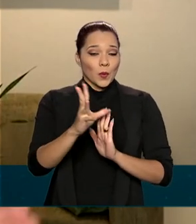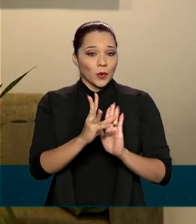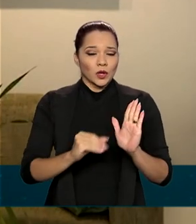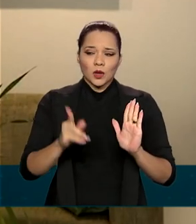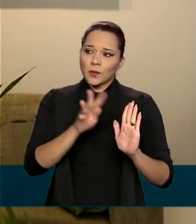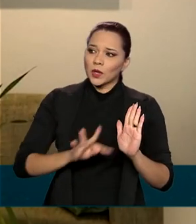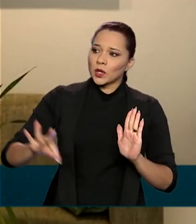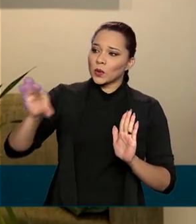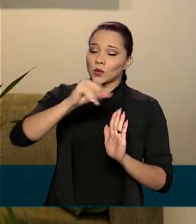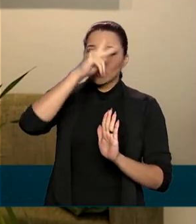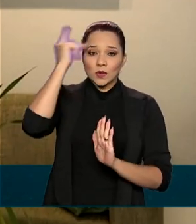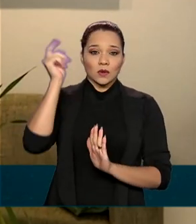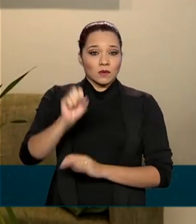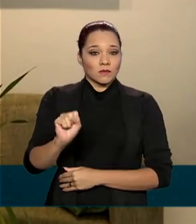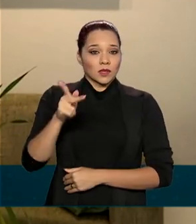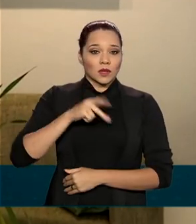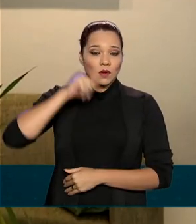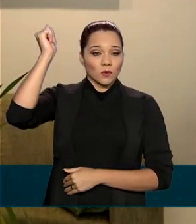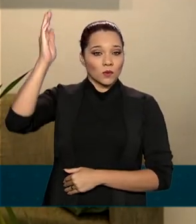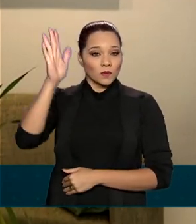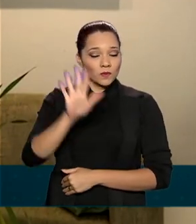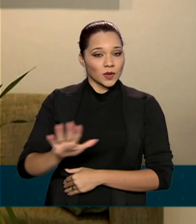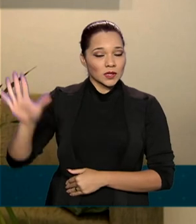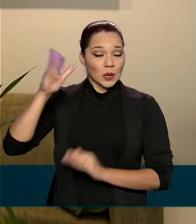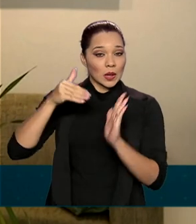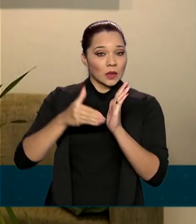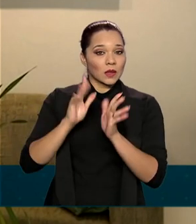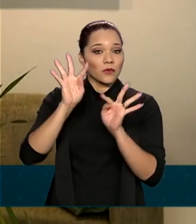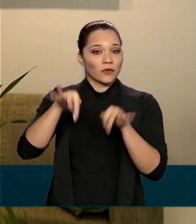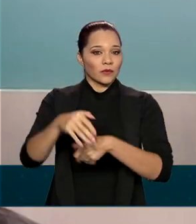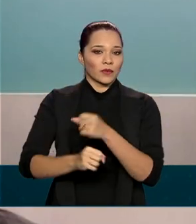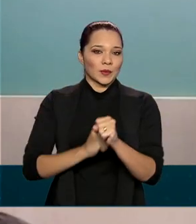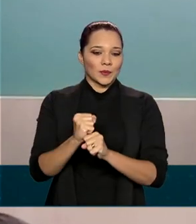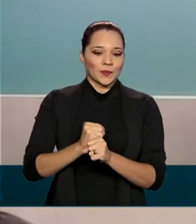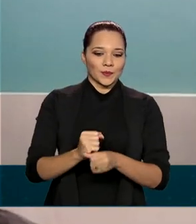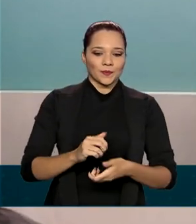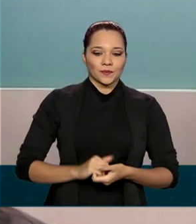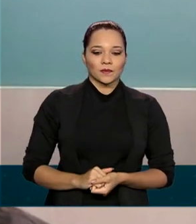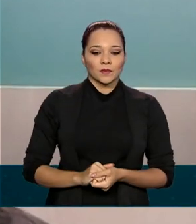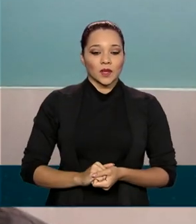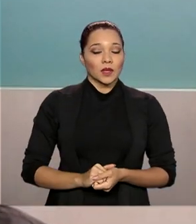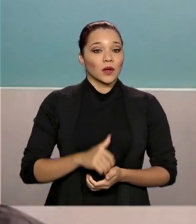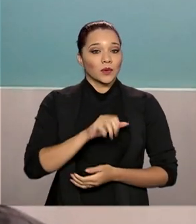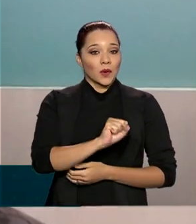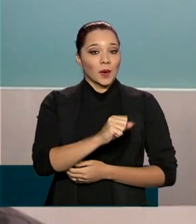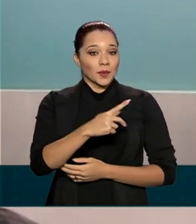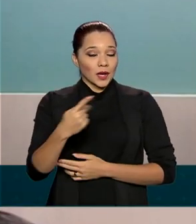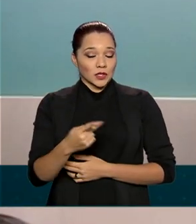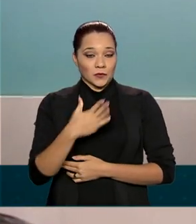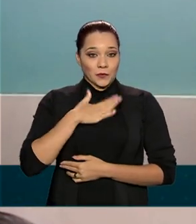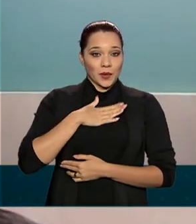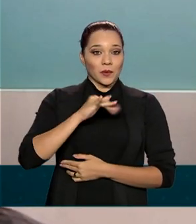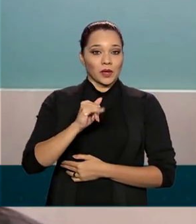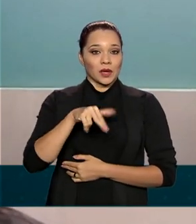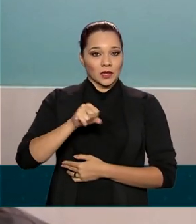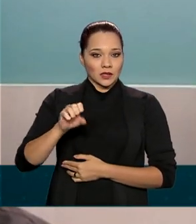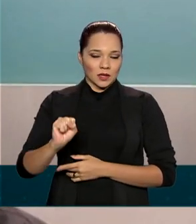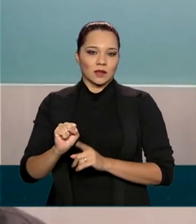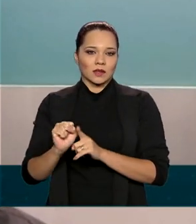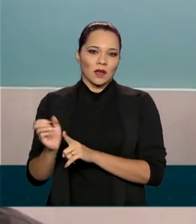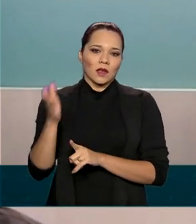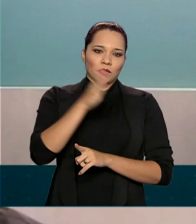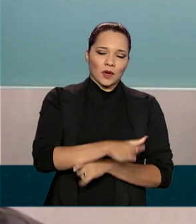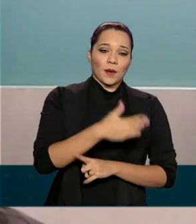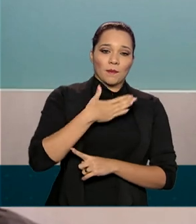todos os aposentados do país até o final do ano. No aplicativo Meu INSS, ele remeterá ao aplicativo